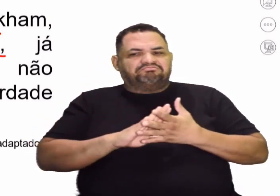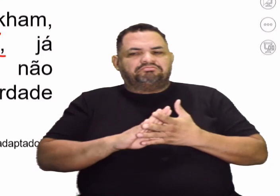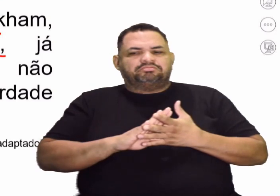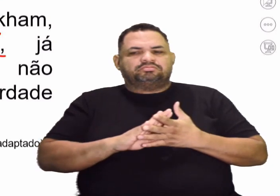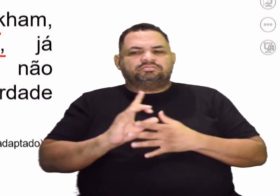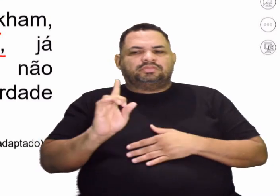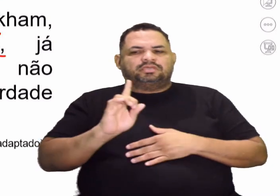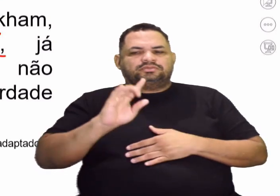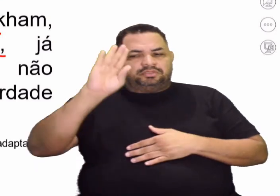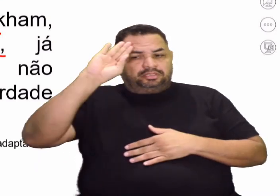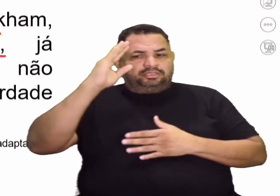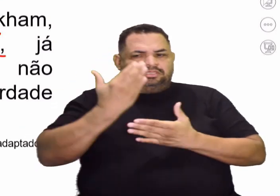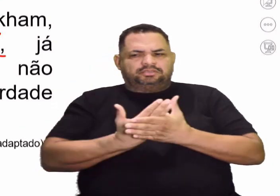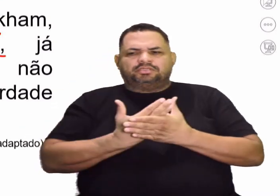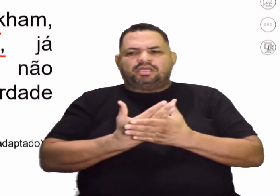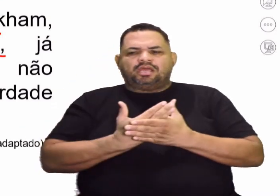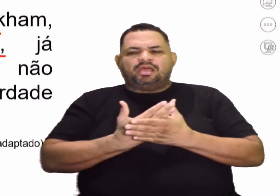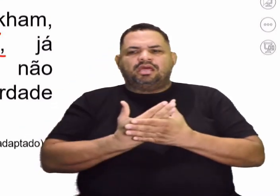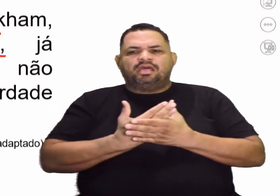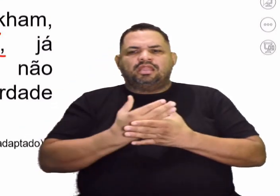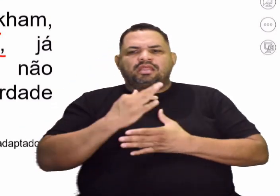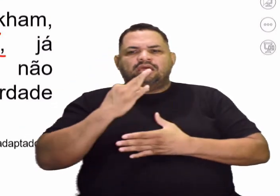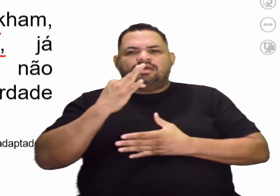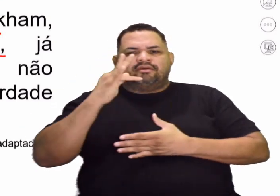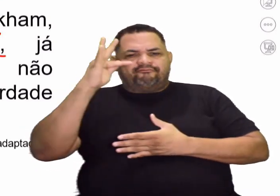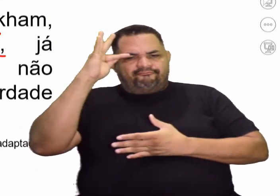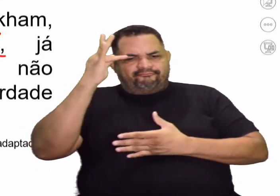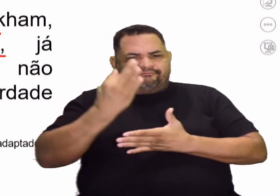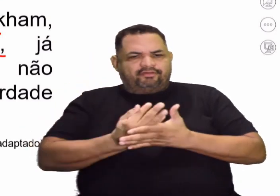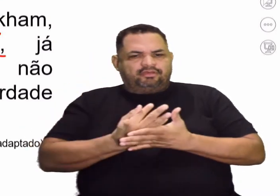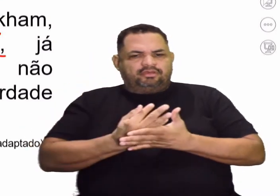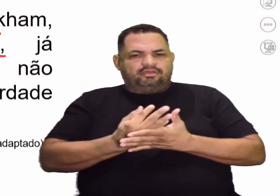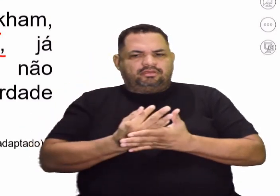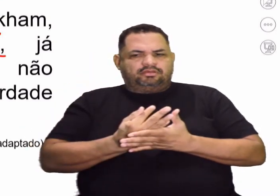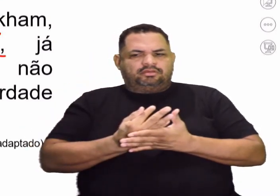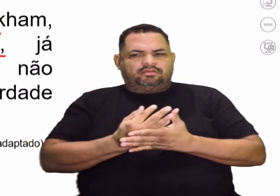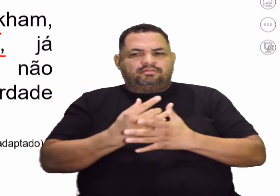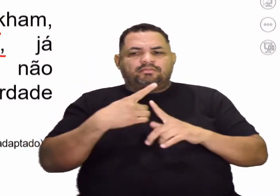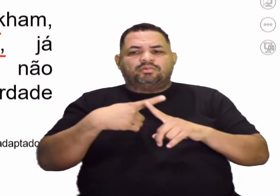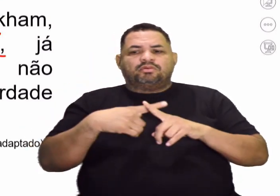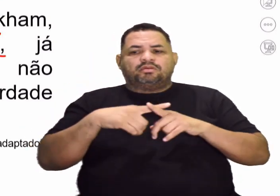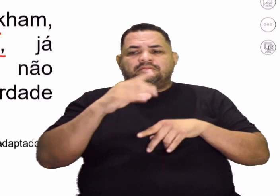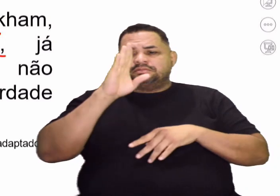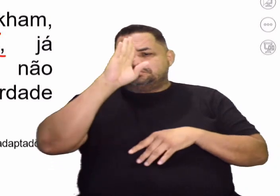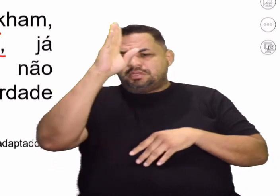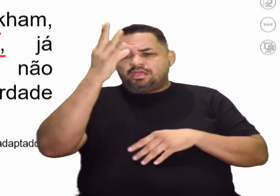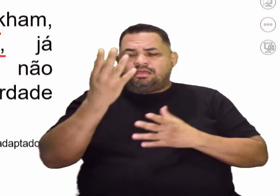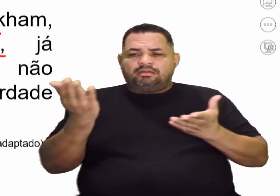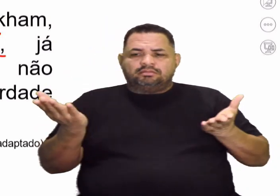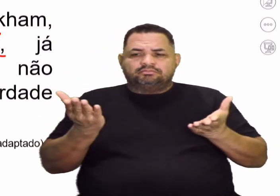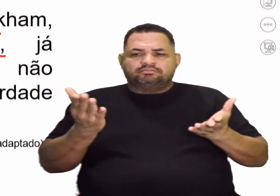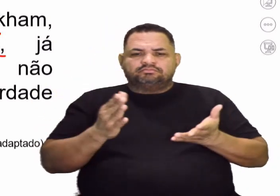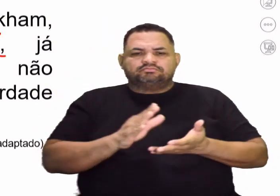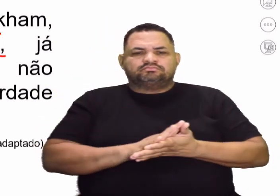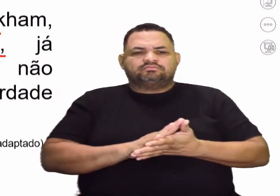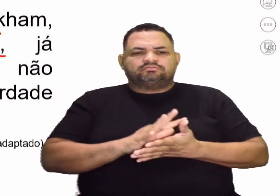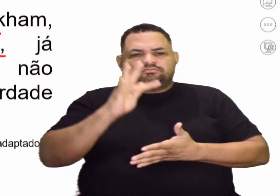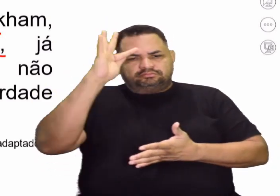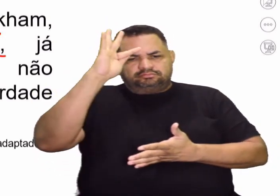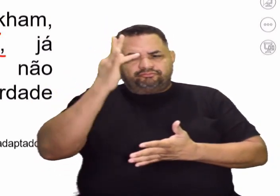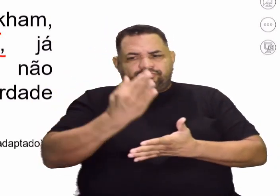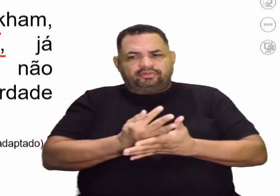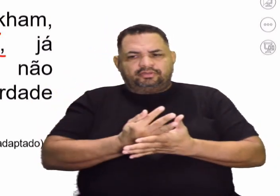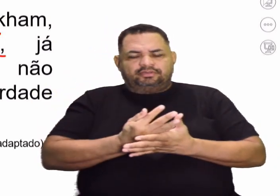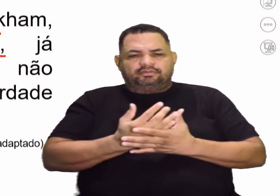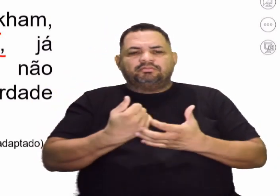gente. O que estava em pauta na Idade Média era a fé. Só porque era um exagero. A fé a gente pode